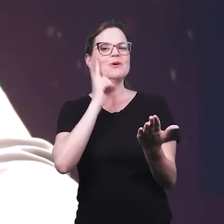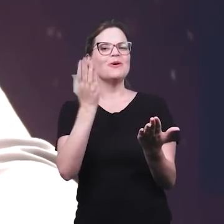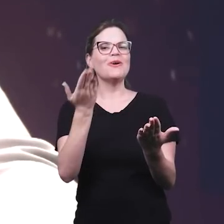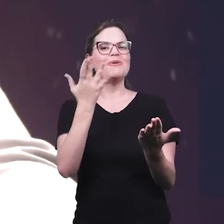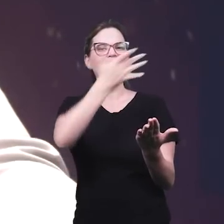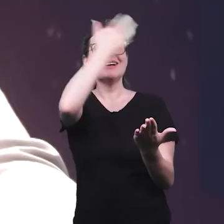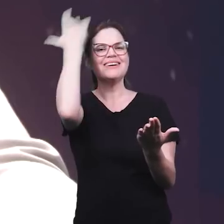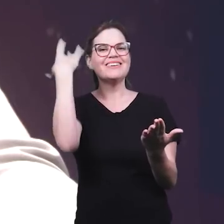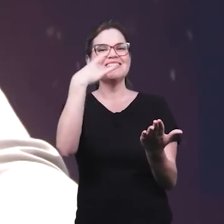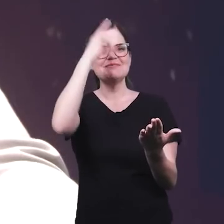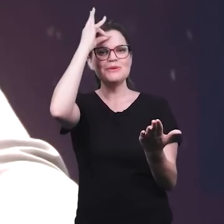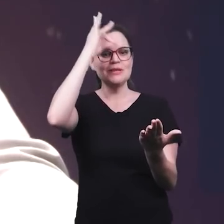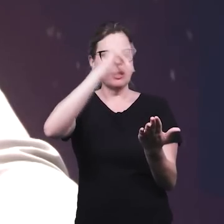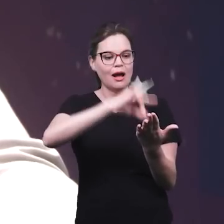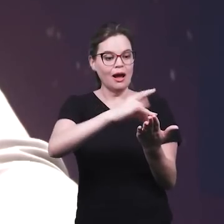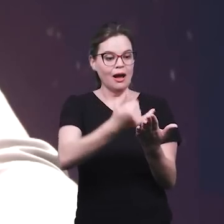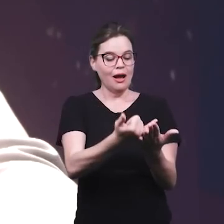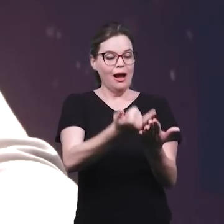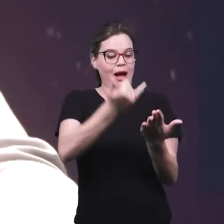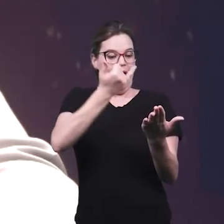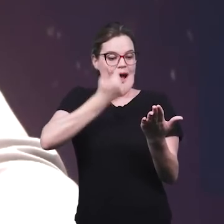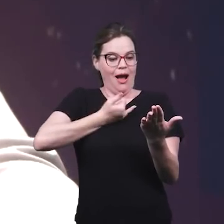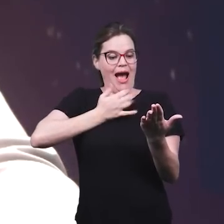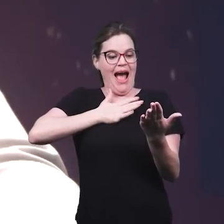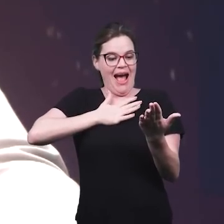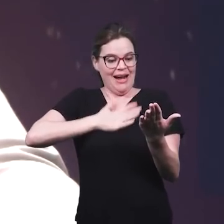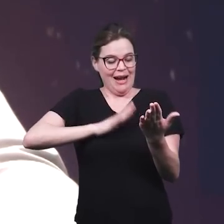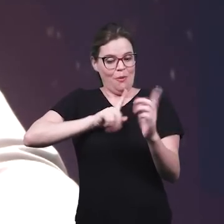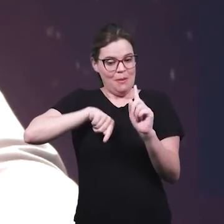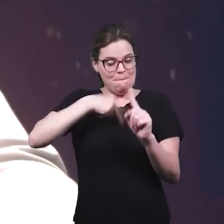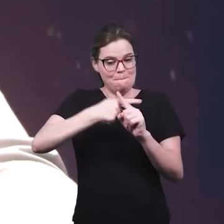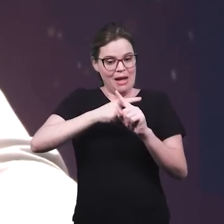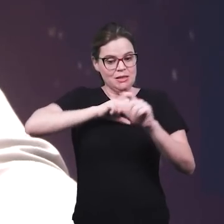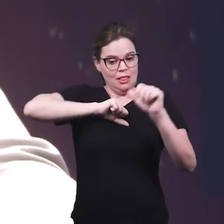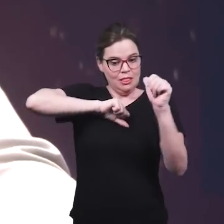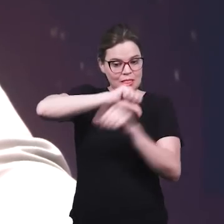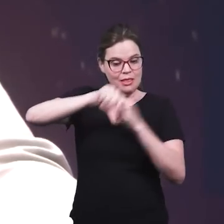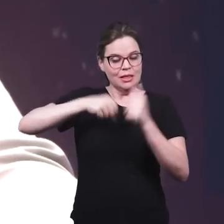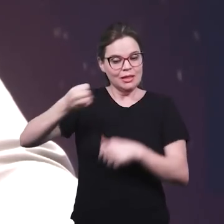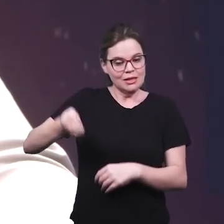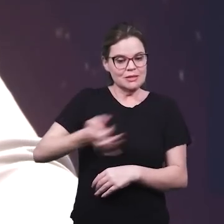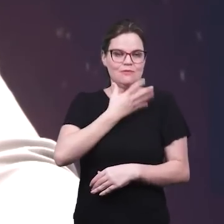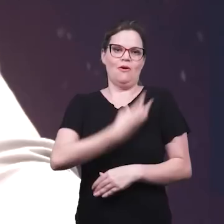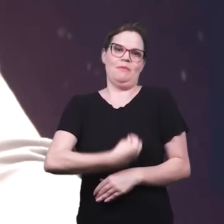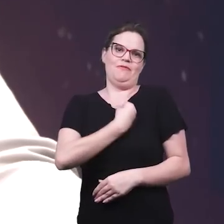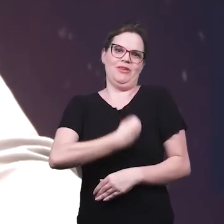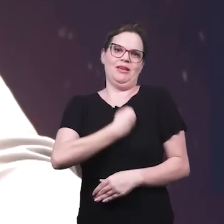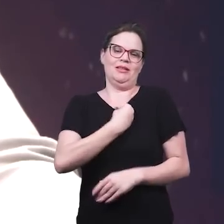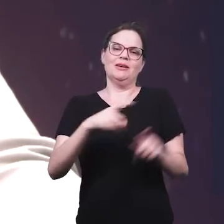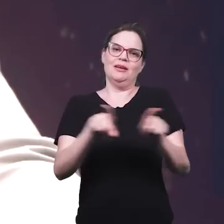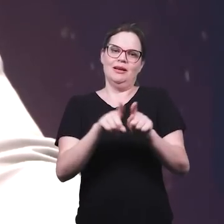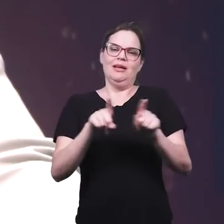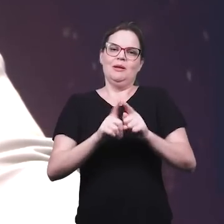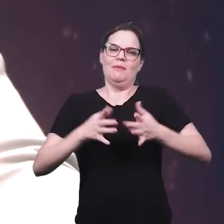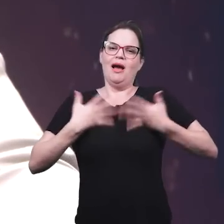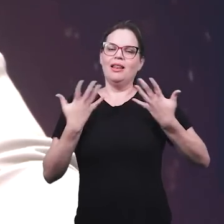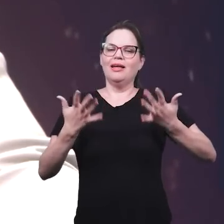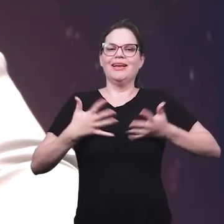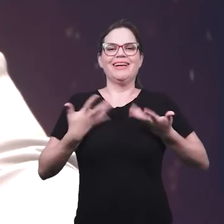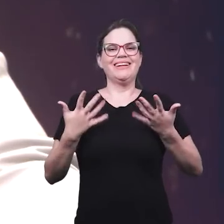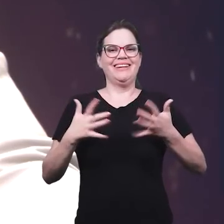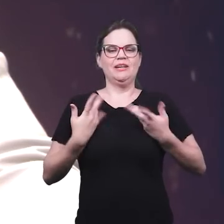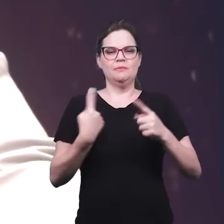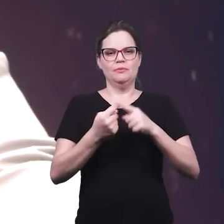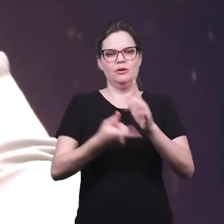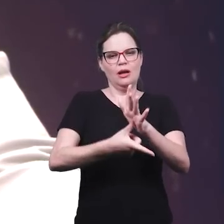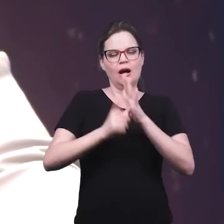a revelação do Espírito ela faz algo mais na nossa vida, ela transforma a nossa vida que caminhava para a morte, para uma vida que